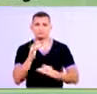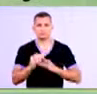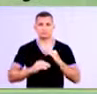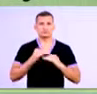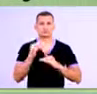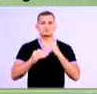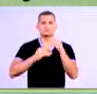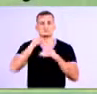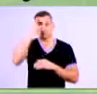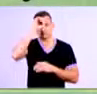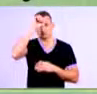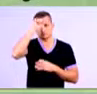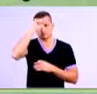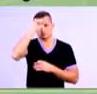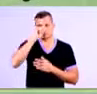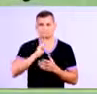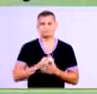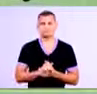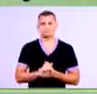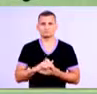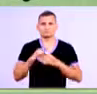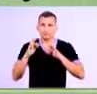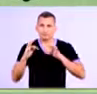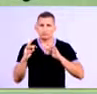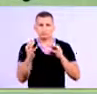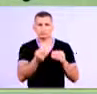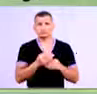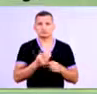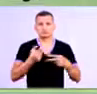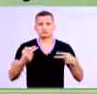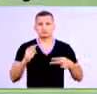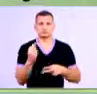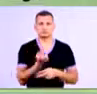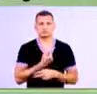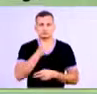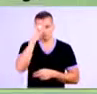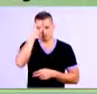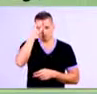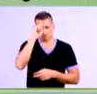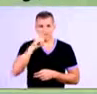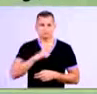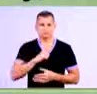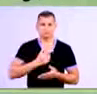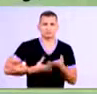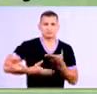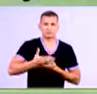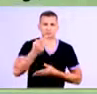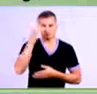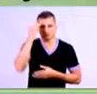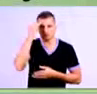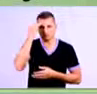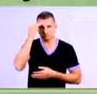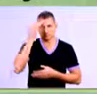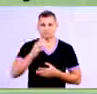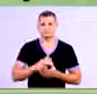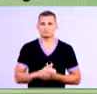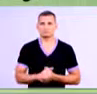aprendizado, tá? Todas as coisas que a gente aprende estão relacionadas com a memória.